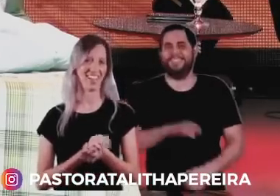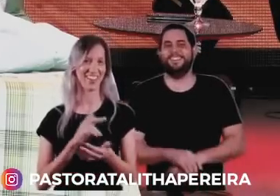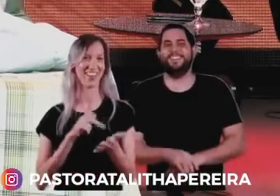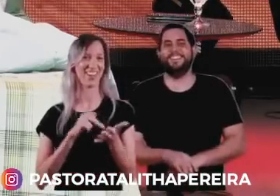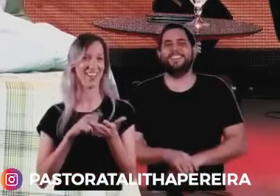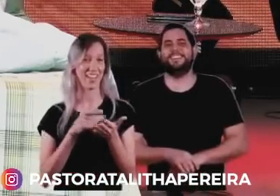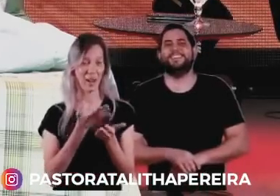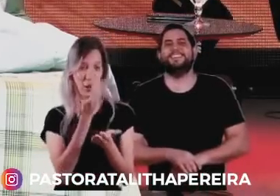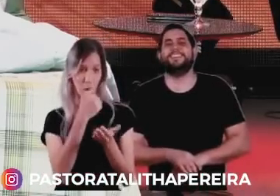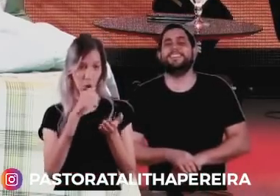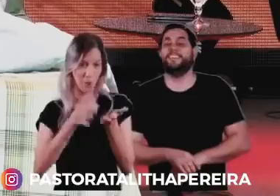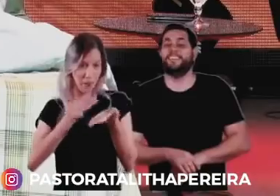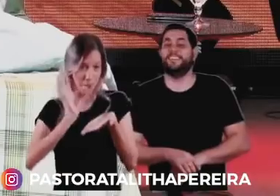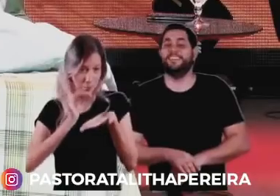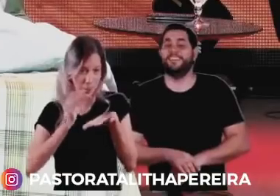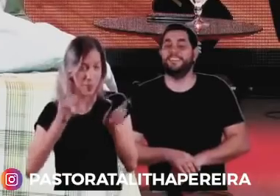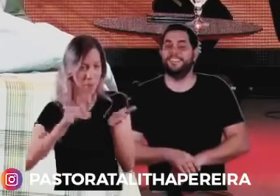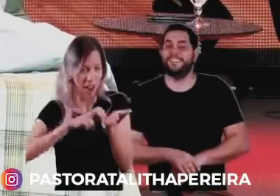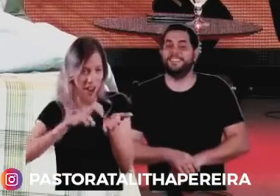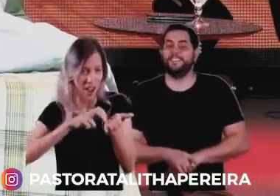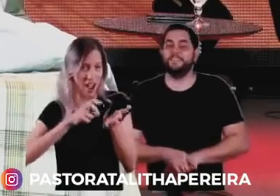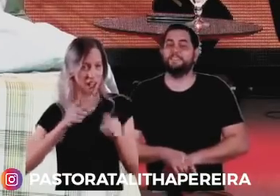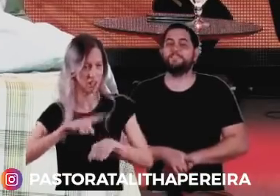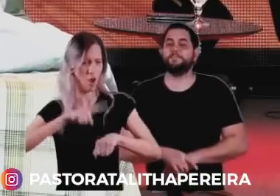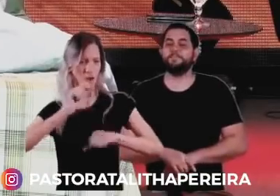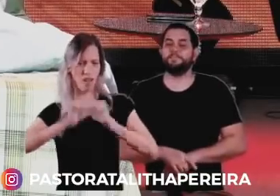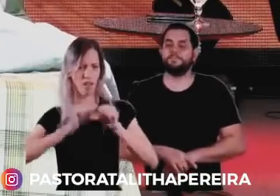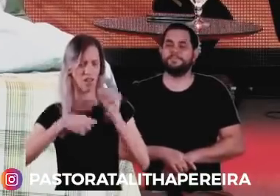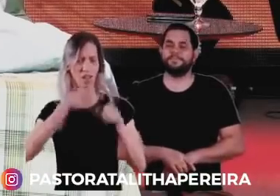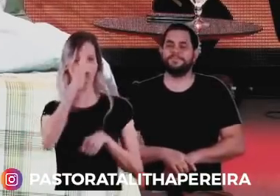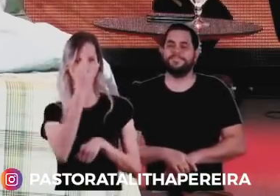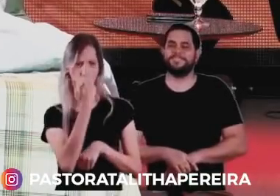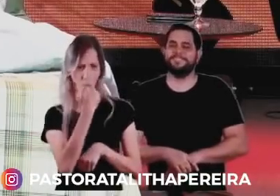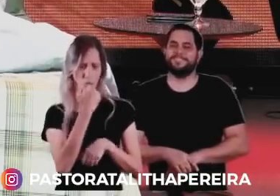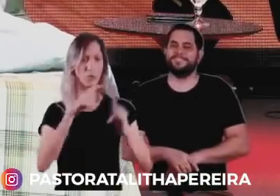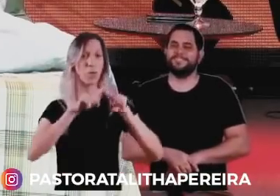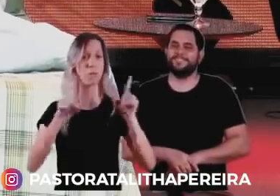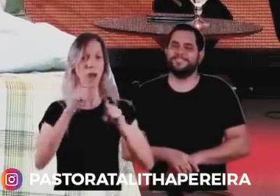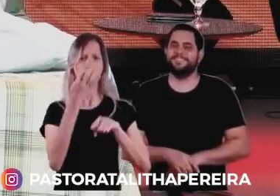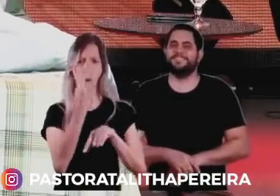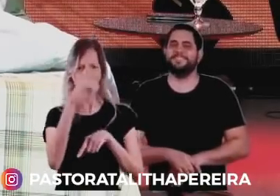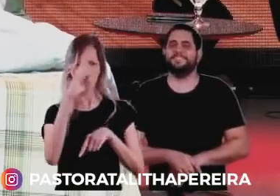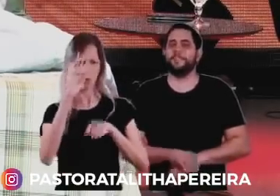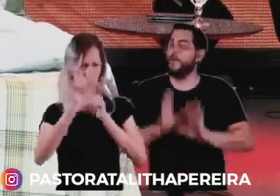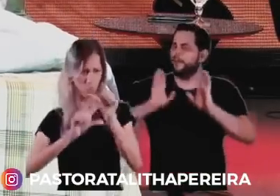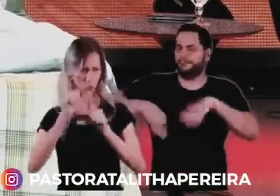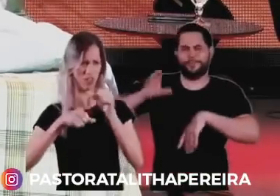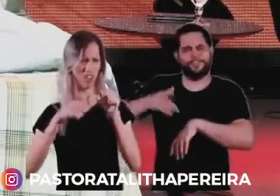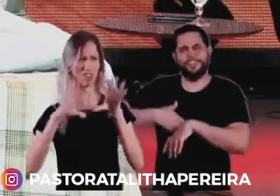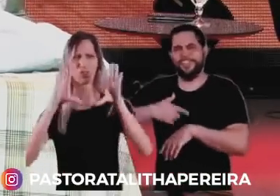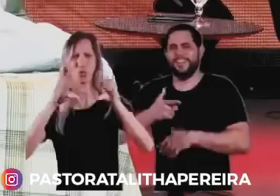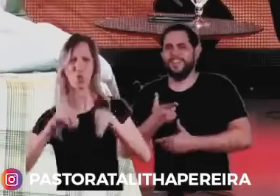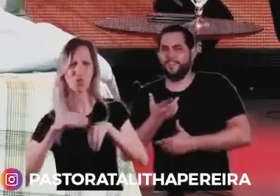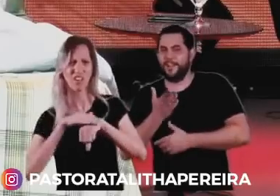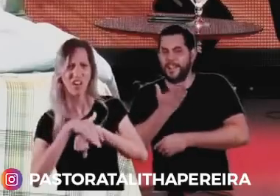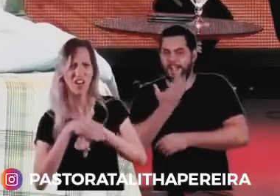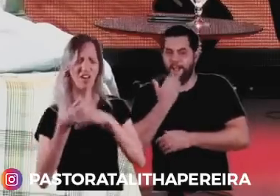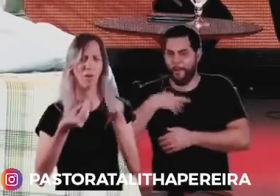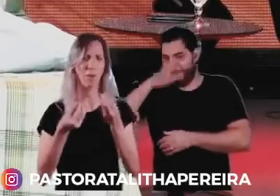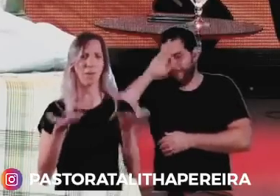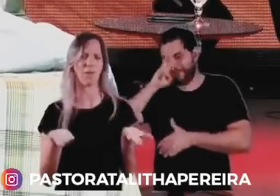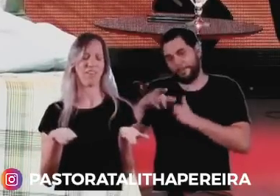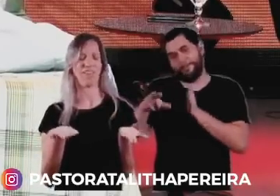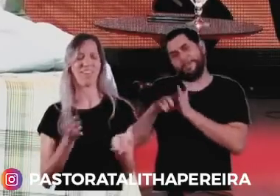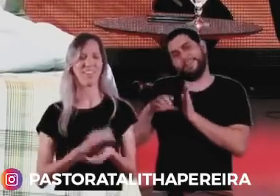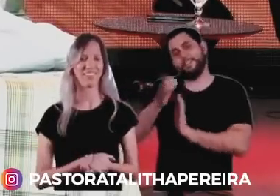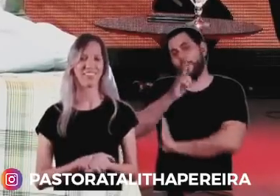Toma café na hora do almoço. Café da manhã na hora do almoço. Almoça na janta. Não, eu almoço na hora do lanche.